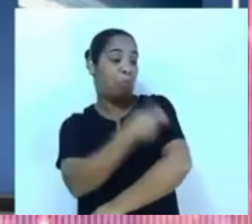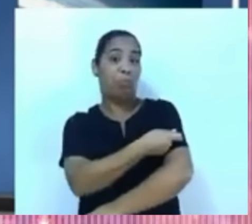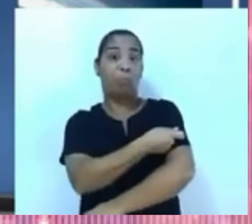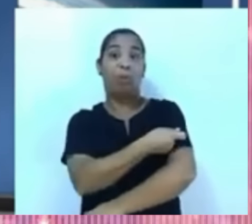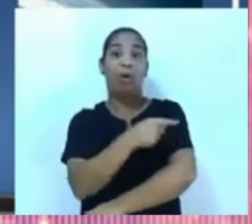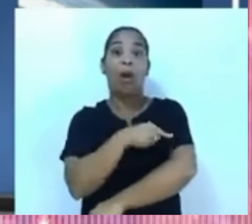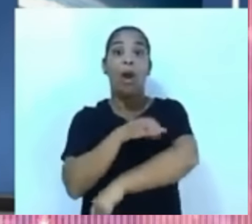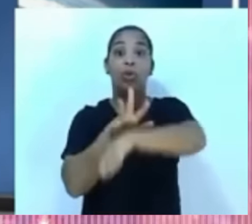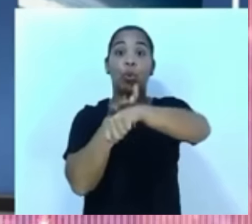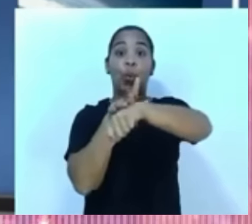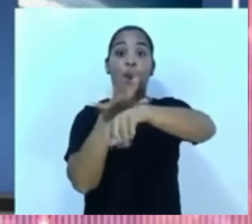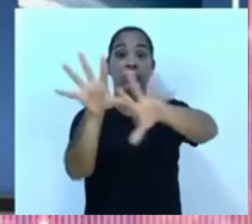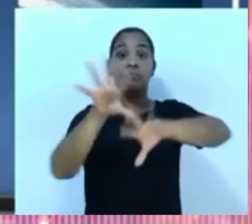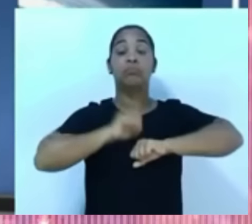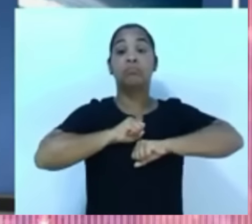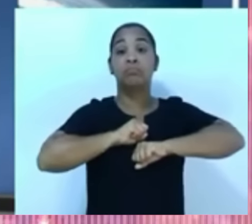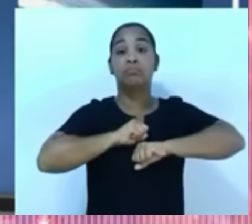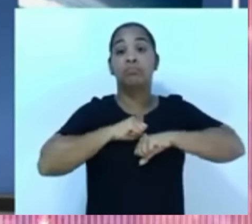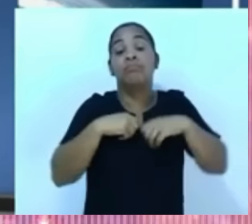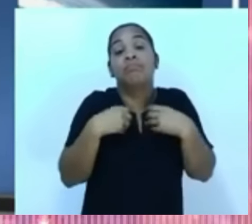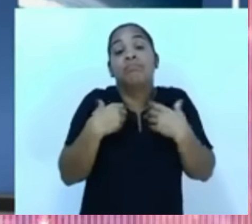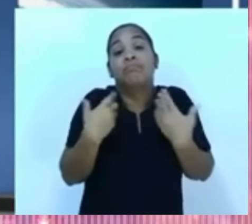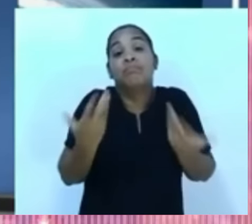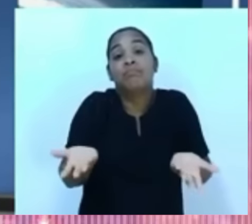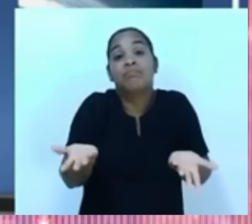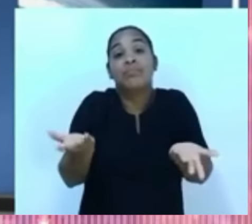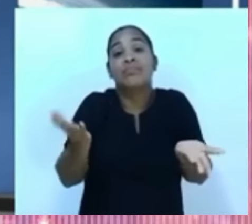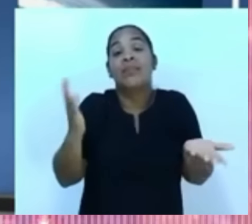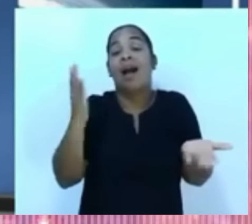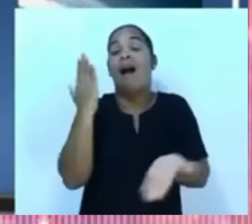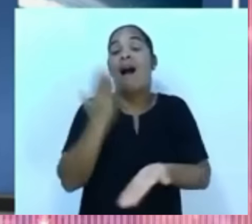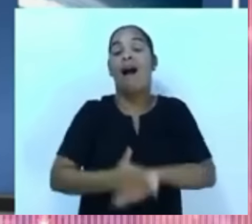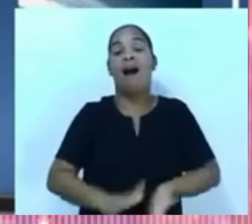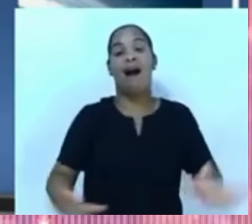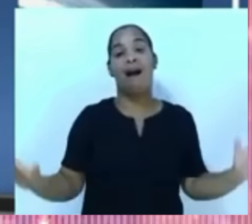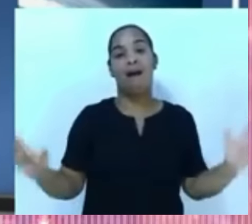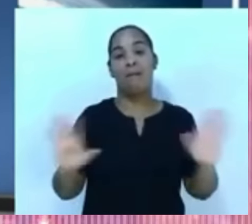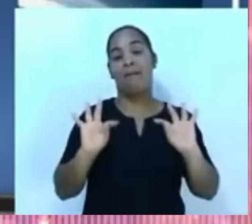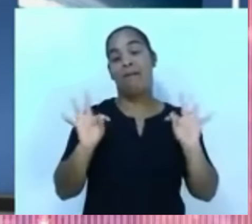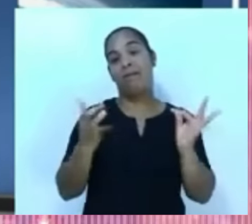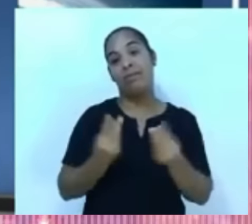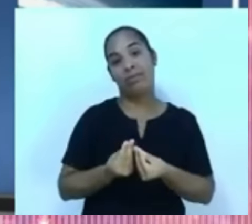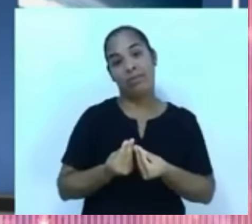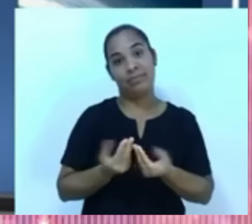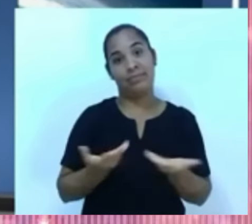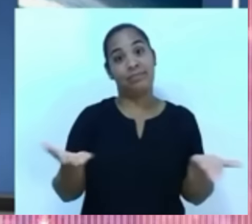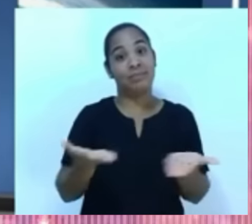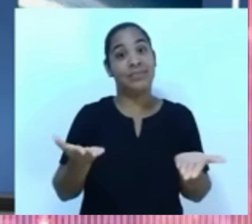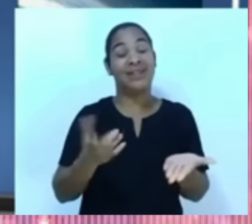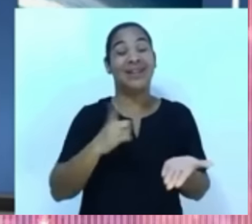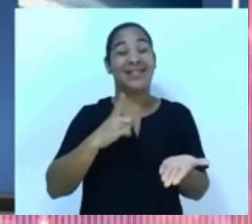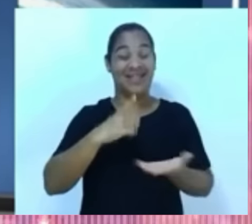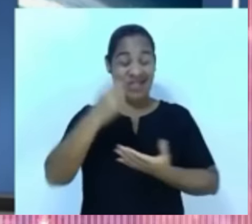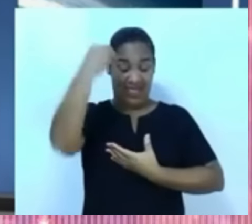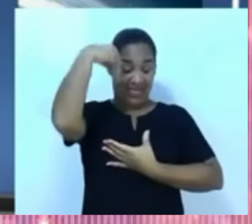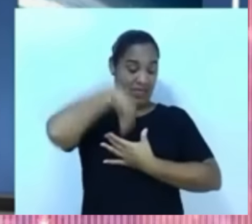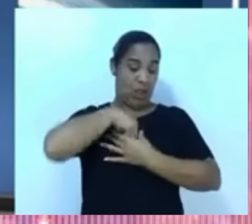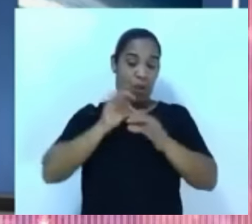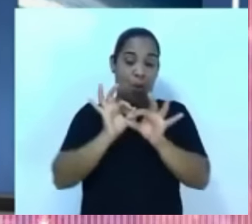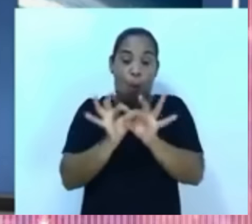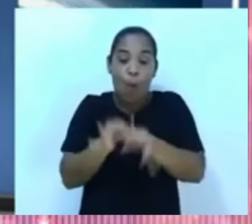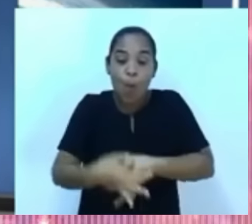picada podemos fazer todo um desarranjo nos 300 bilhões de células